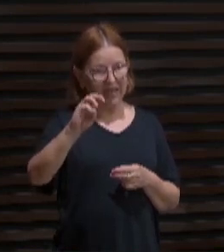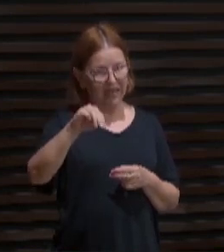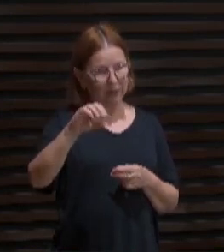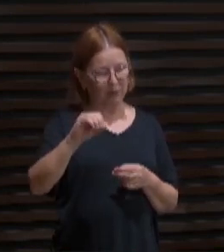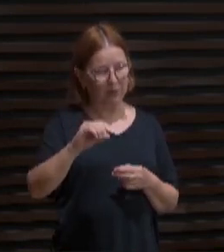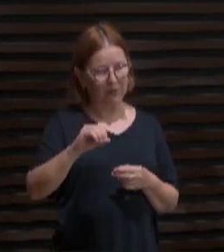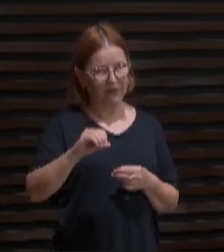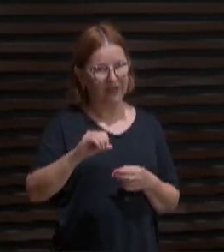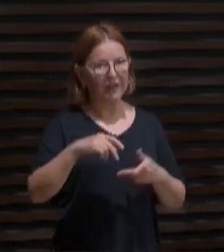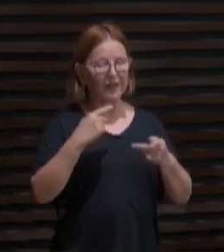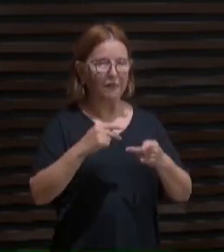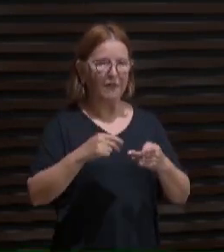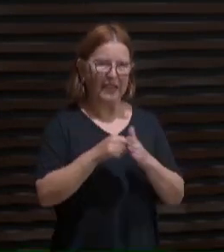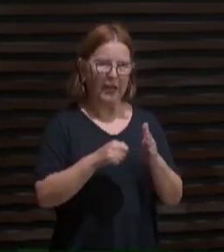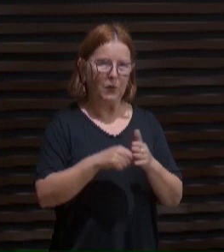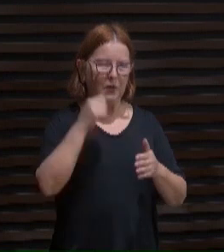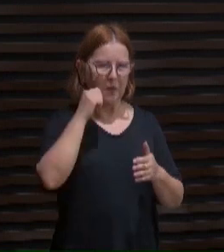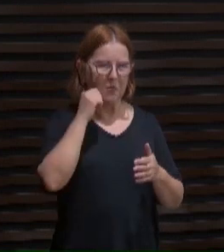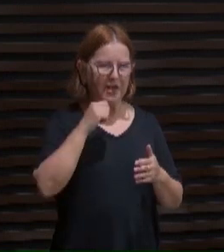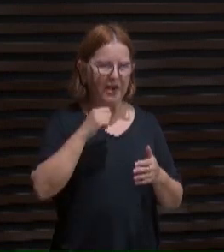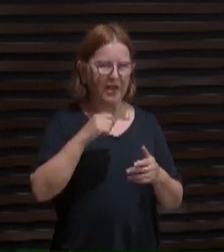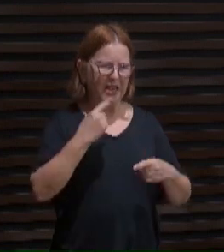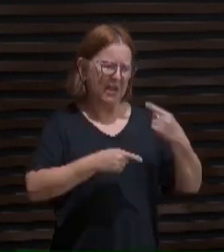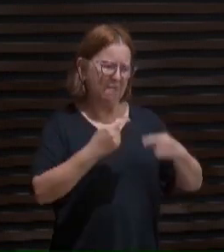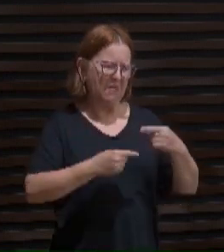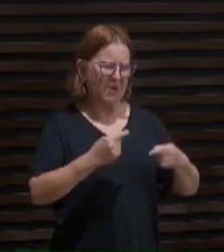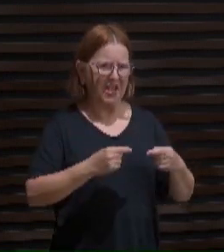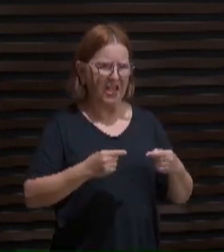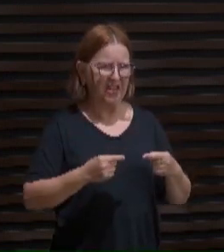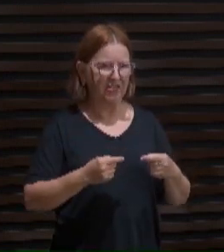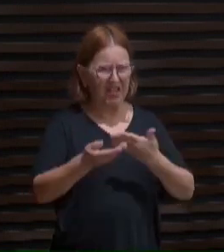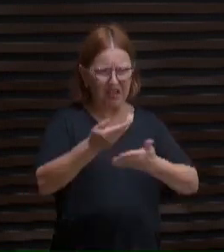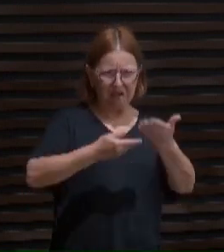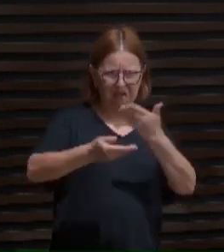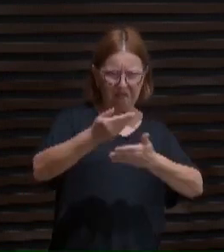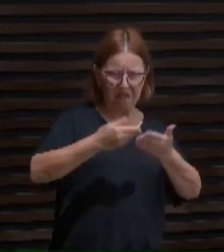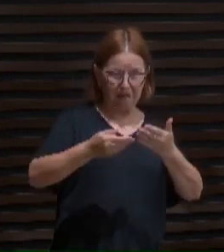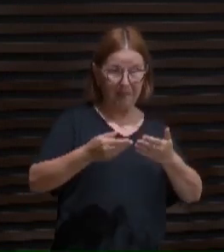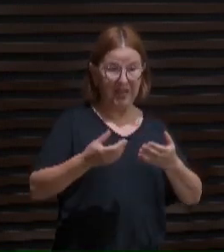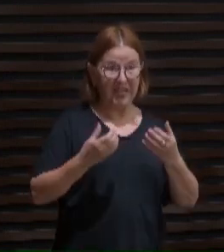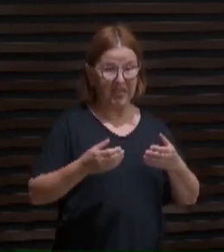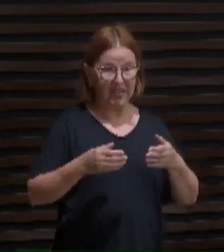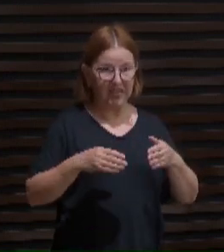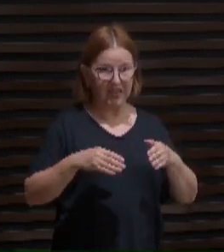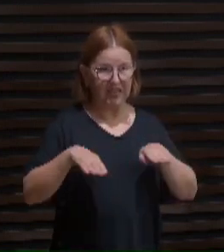na política, social, em prol da equidade entre os homens, não